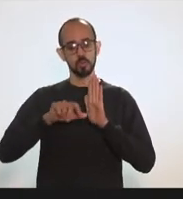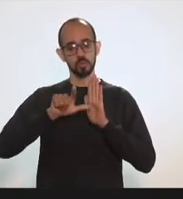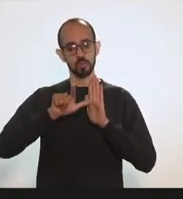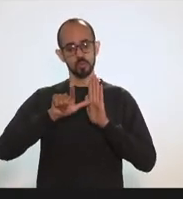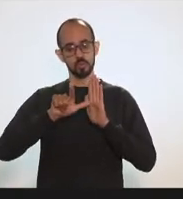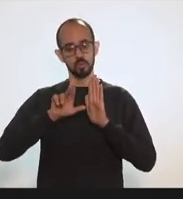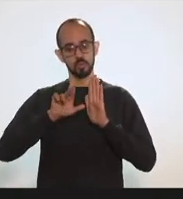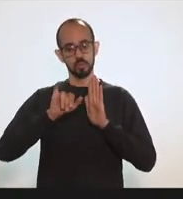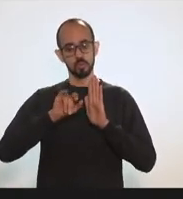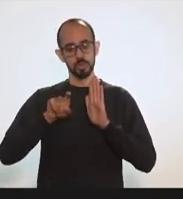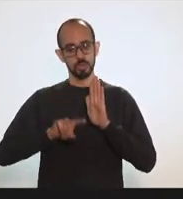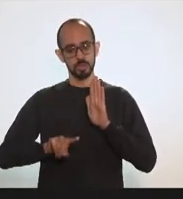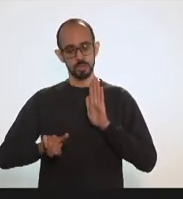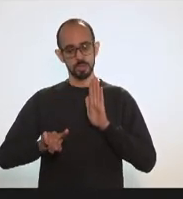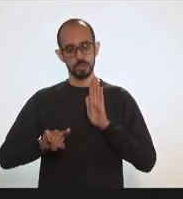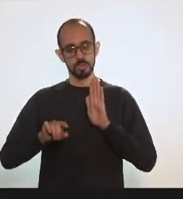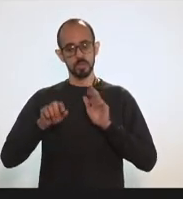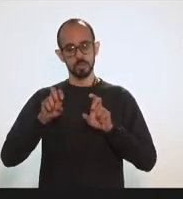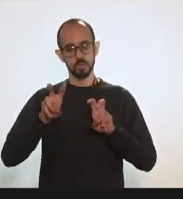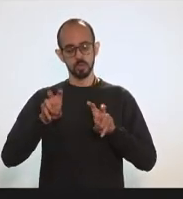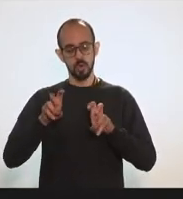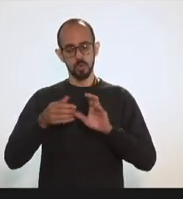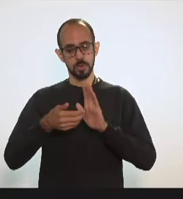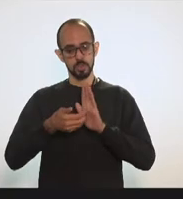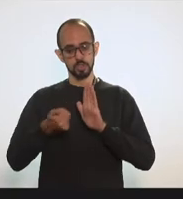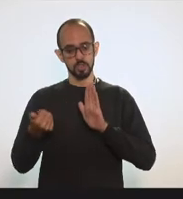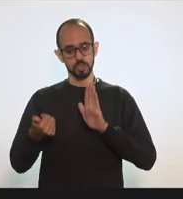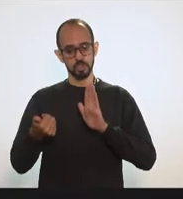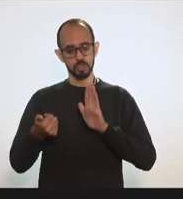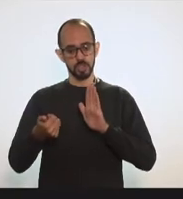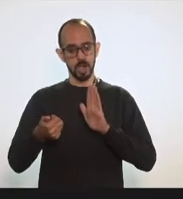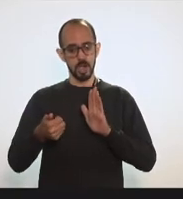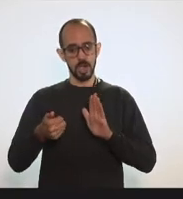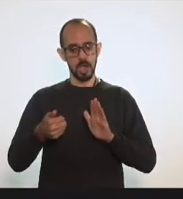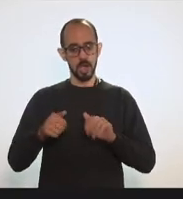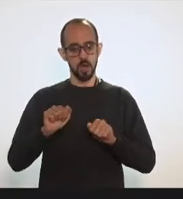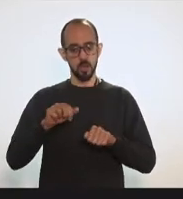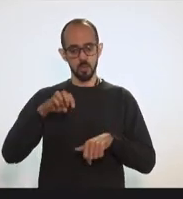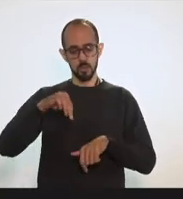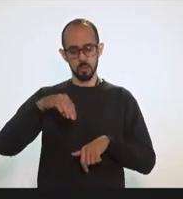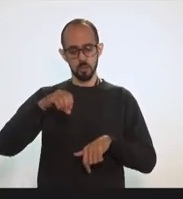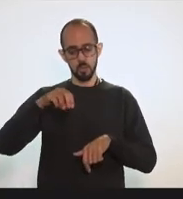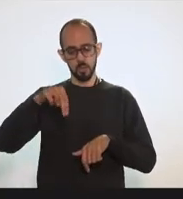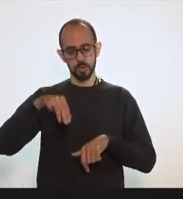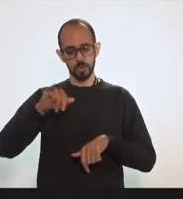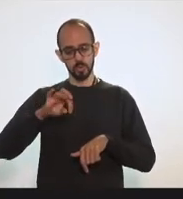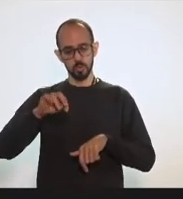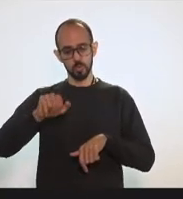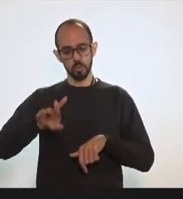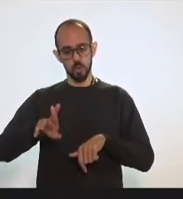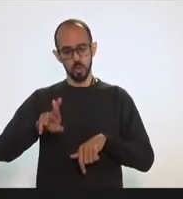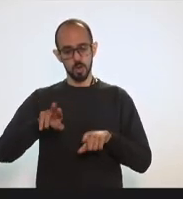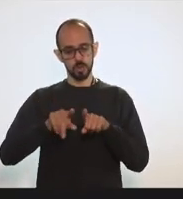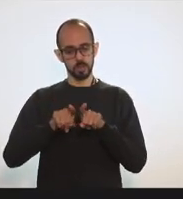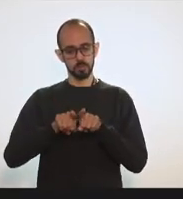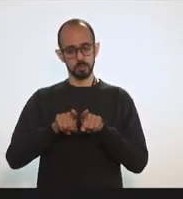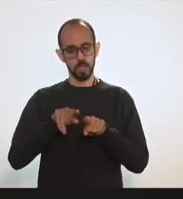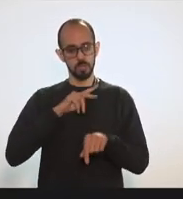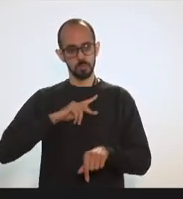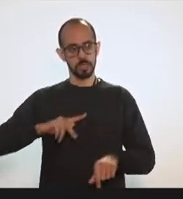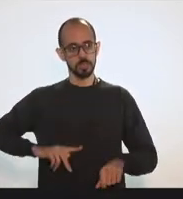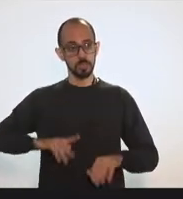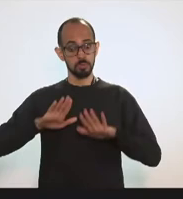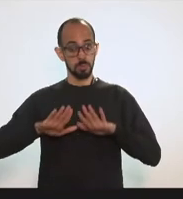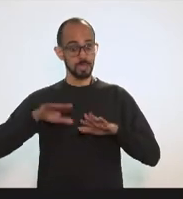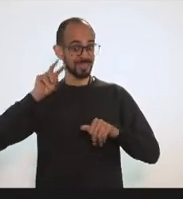com relação à exclusão do monitor e do presidente, mas